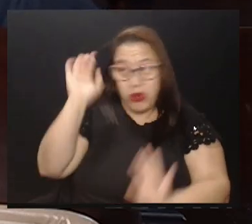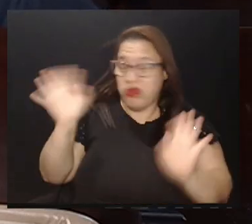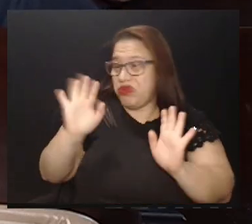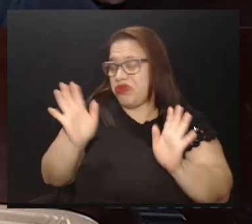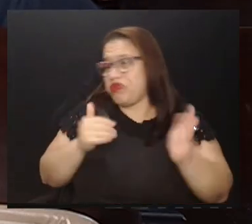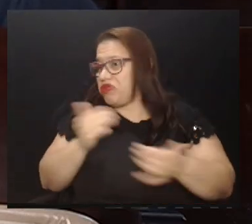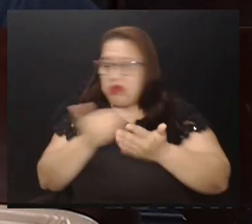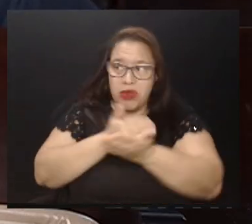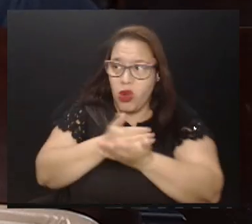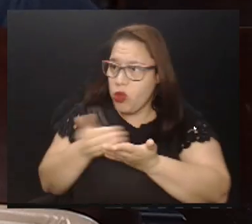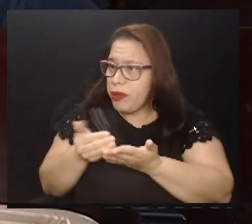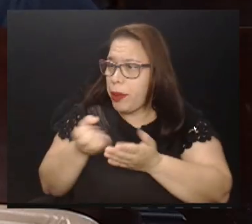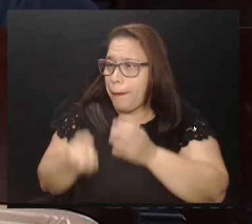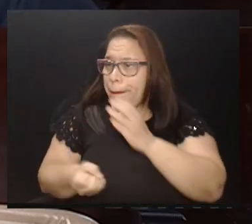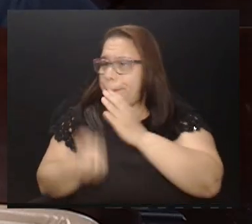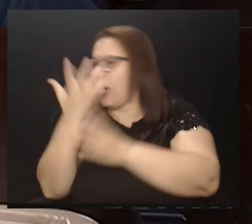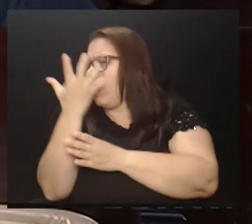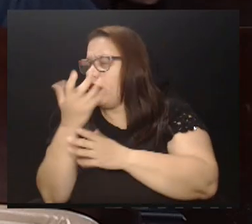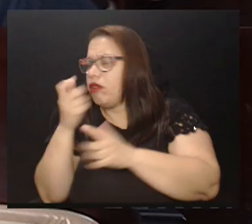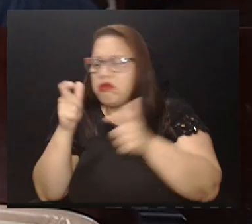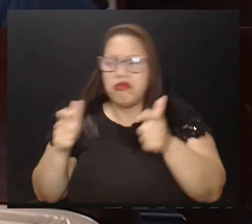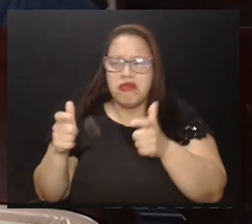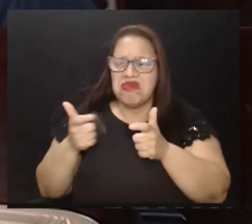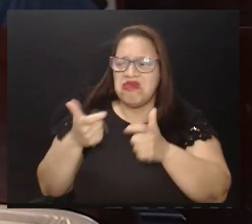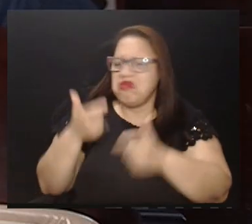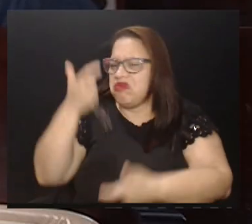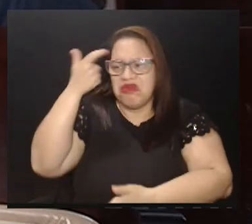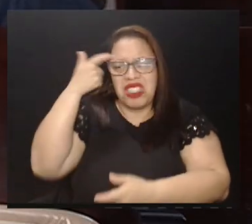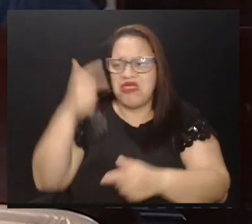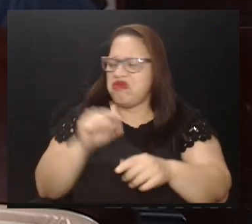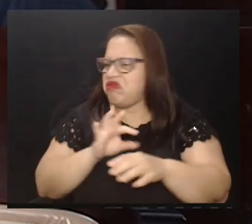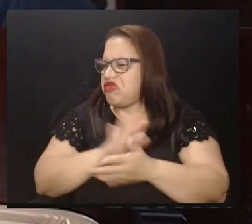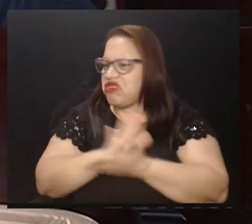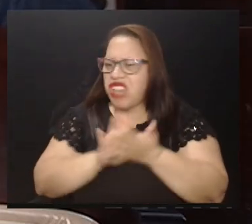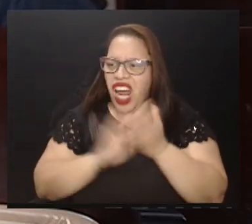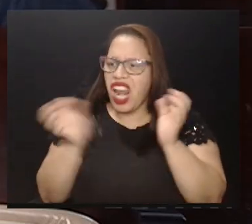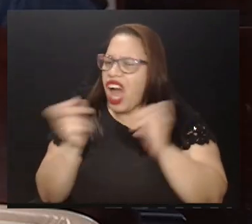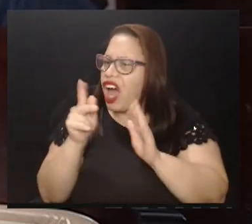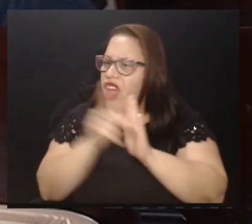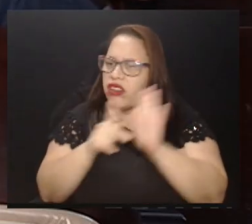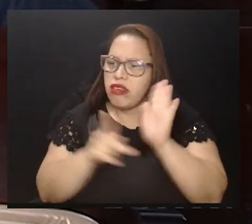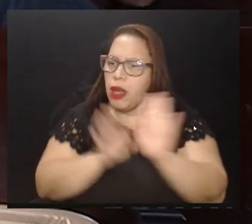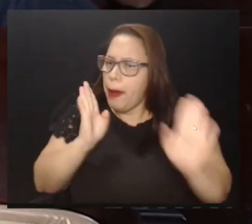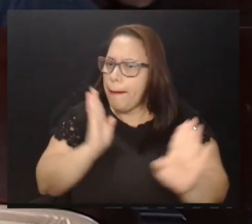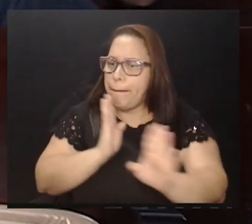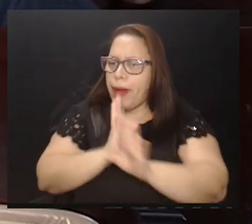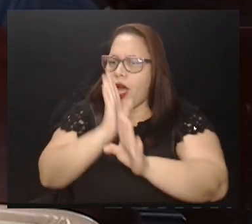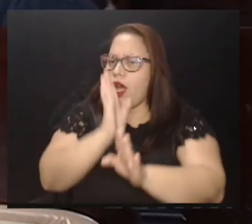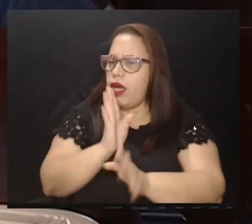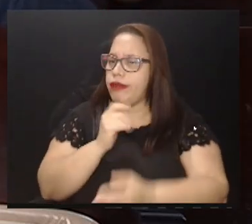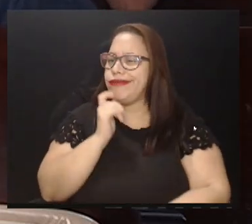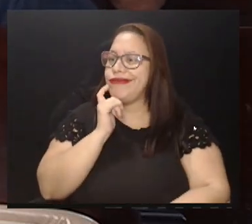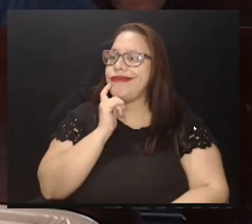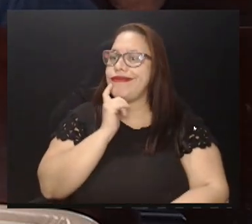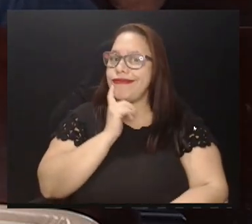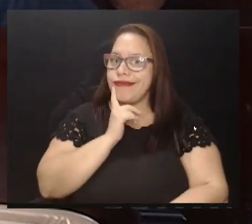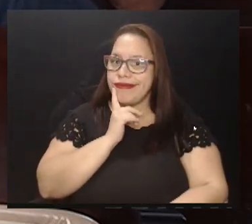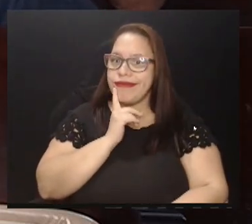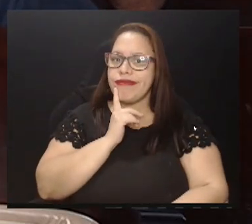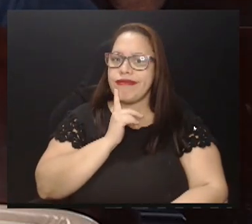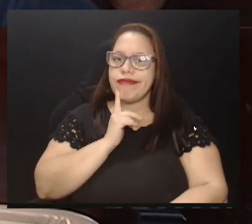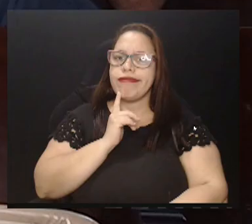de um lugar, você não estava com um projeto, nada, e de repente aquilo vai batendo tal, e vai amadurecendo e pum,